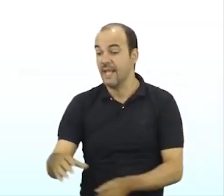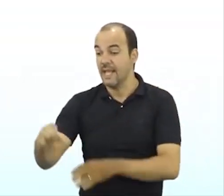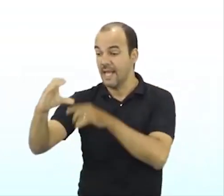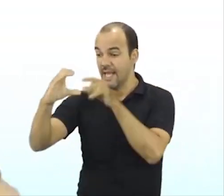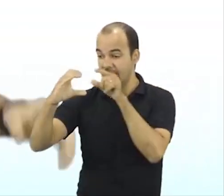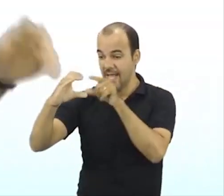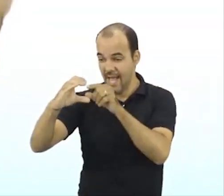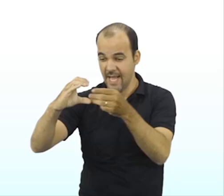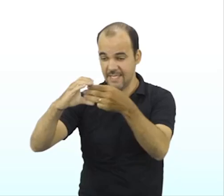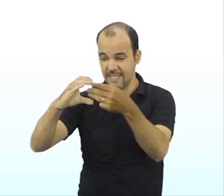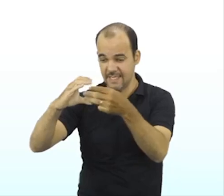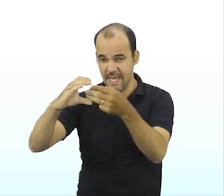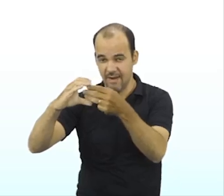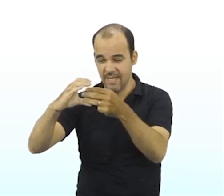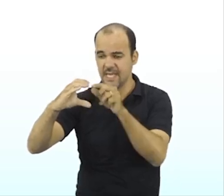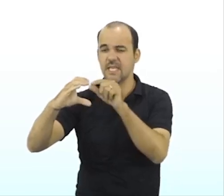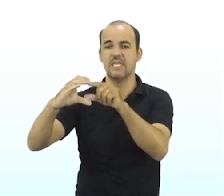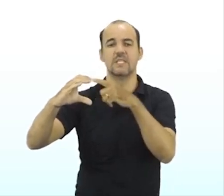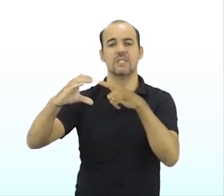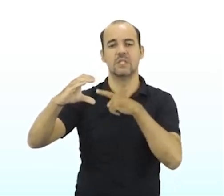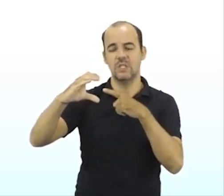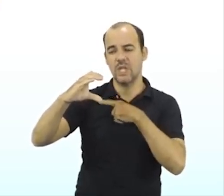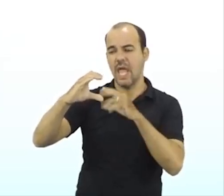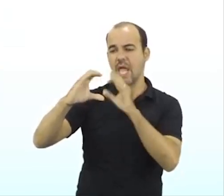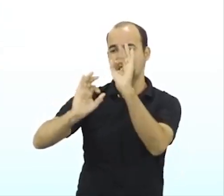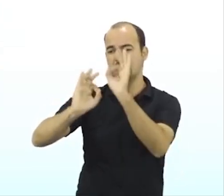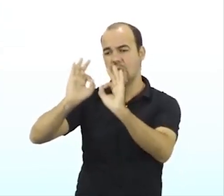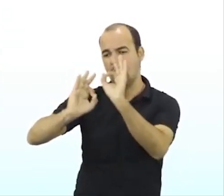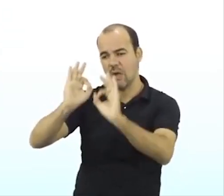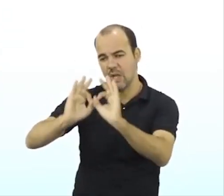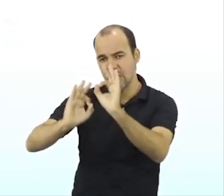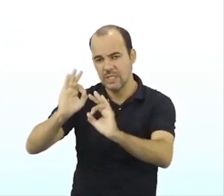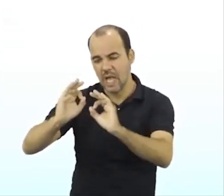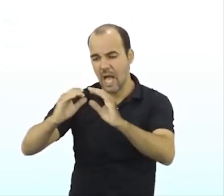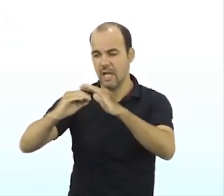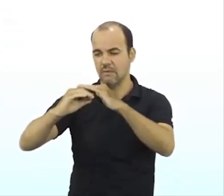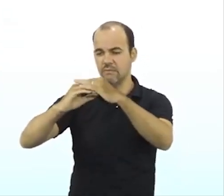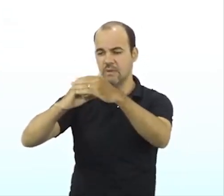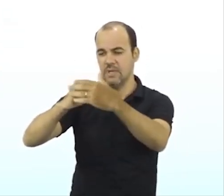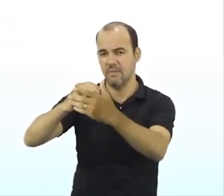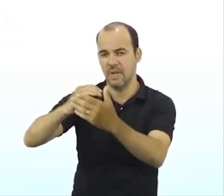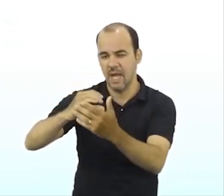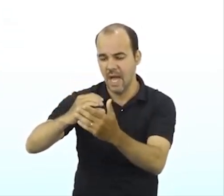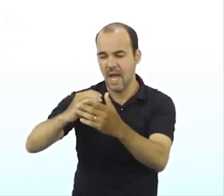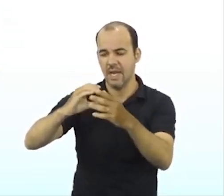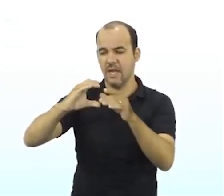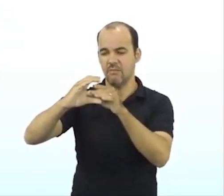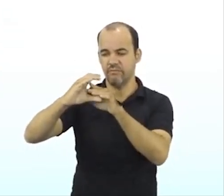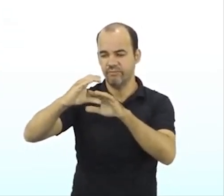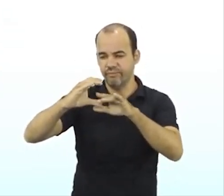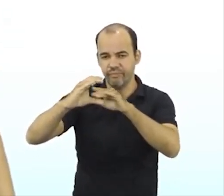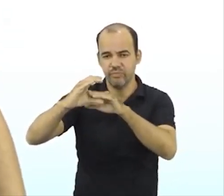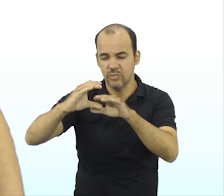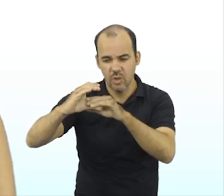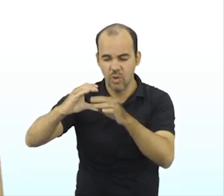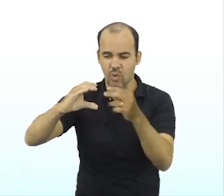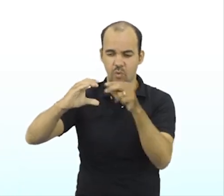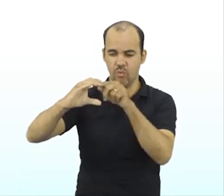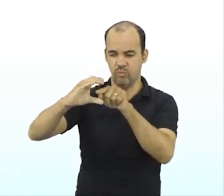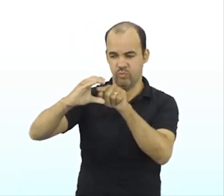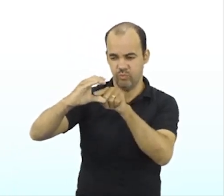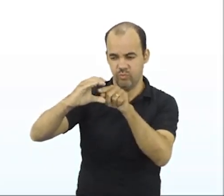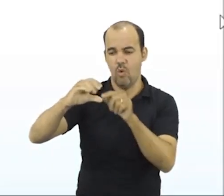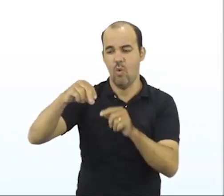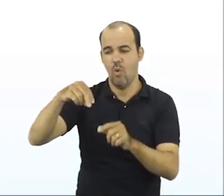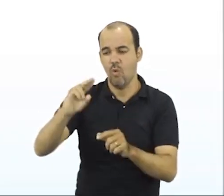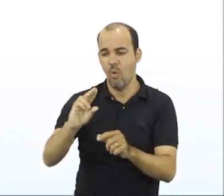eucarionte, não. Na célula eucarionte você vai ter tudo bonitinho. A membrana, o citoplasma e o núcleo. Mas eu vou pedir, Léo, bota no quadro aí para botar isso